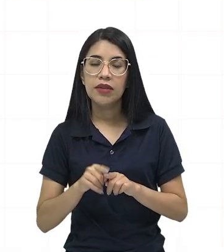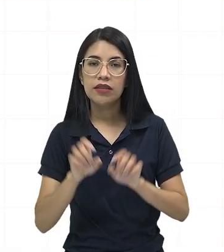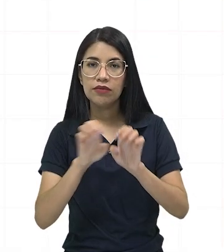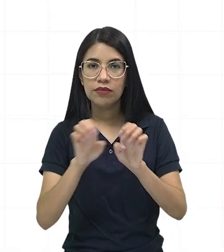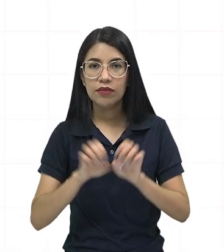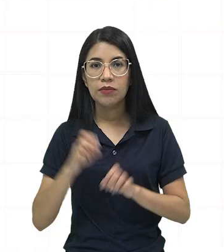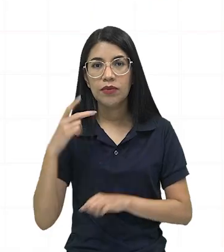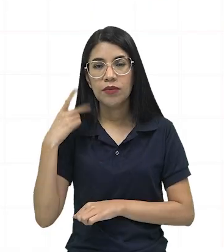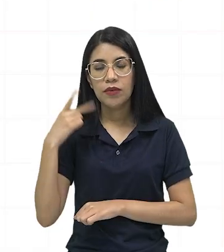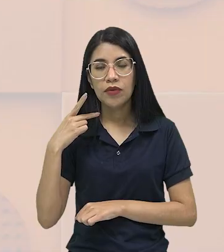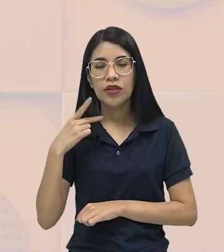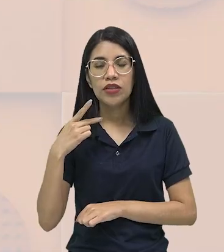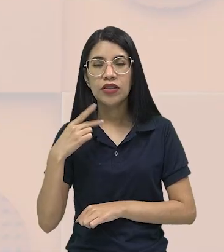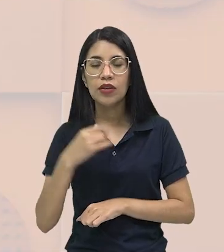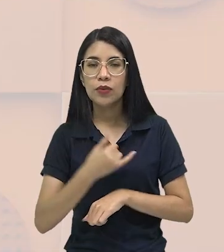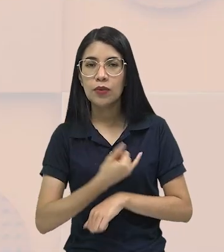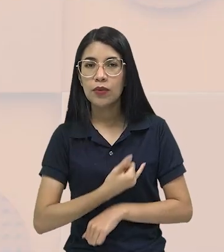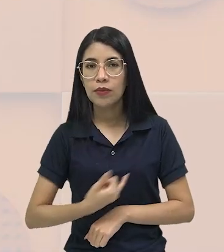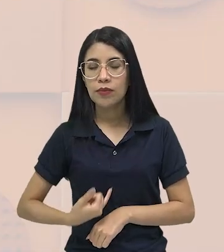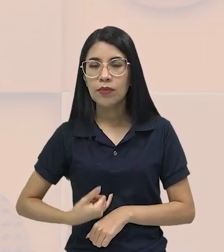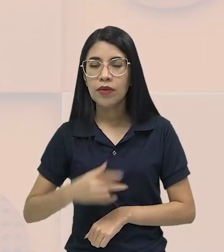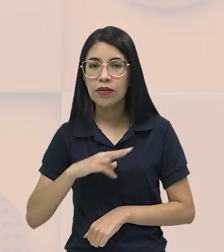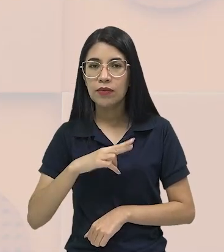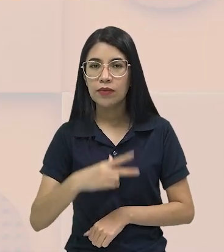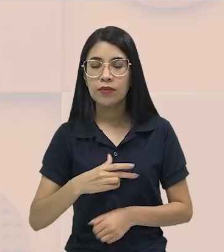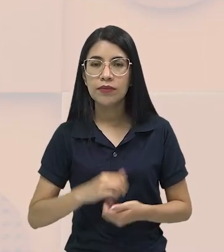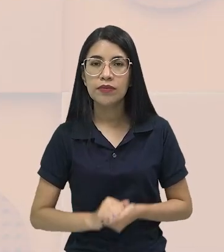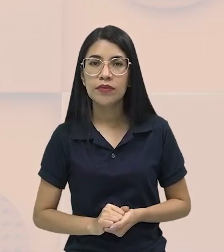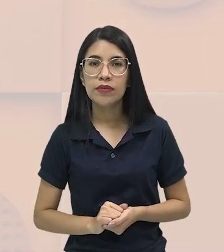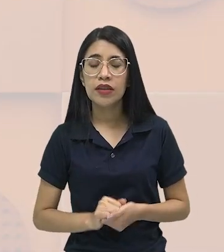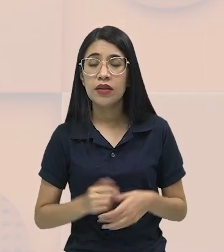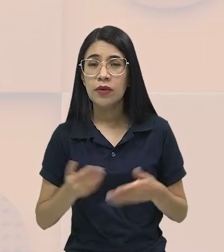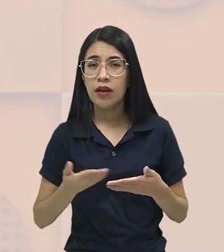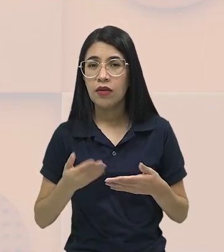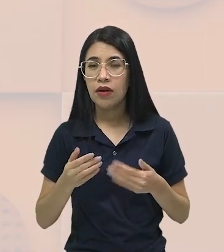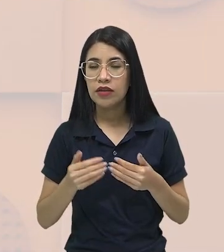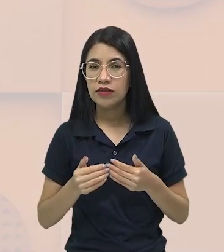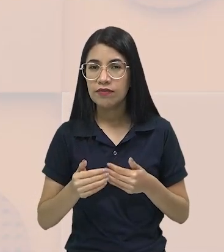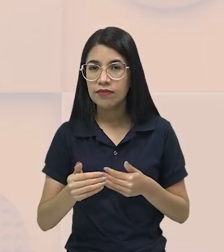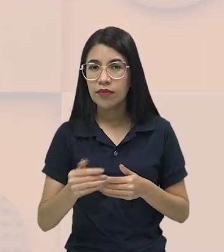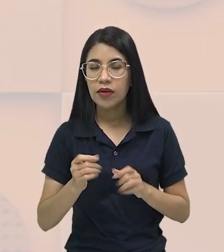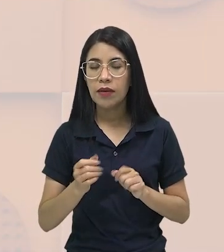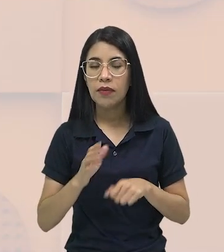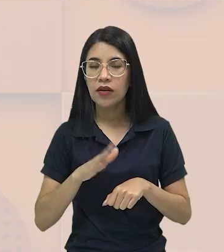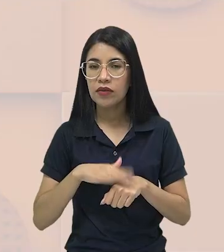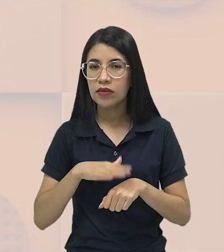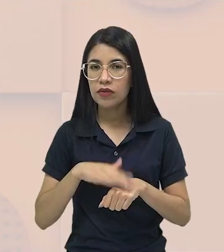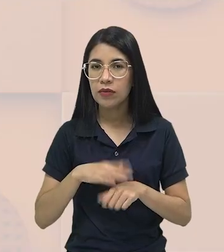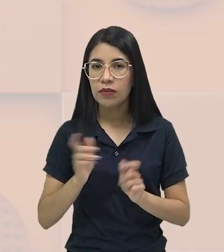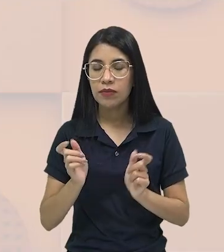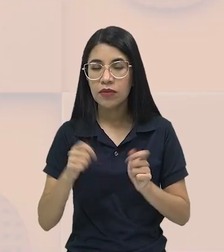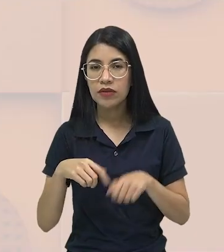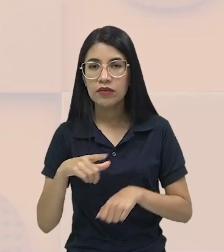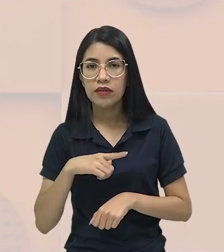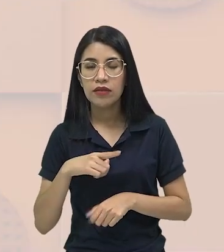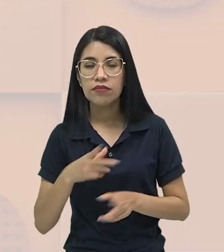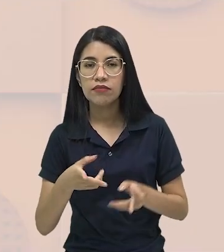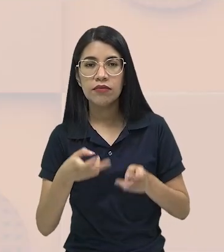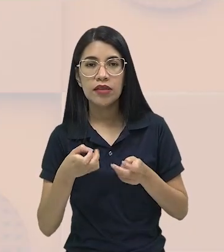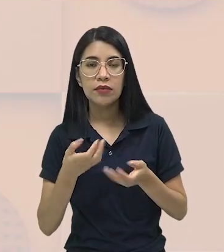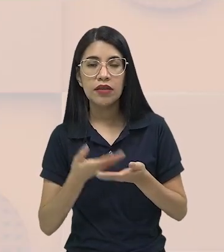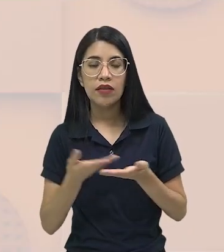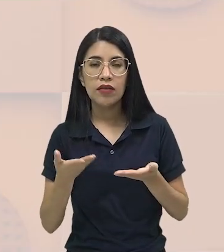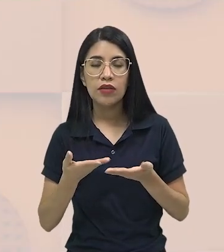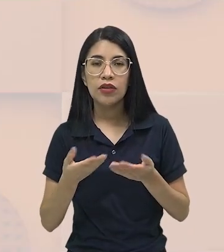Português. Então, alunos, dessa forma, a gente caminha um pouquinho mais, né, para a nossa autonomia. Percebam que na aula de